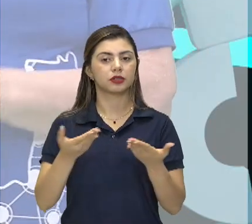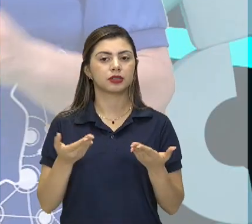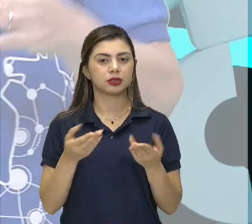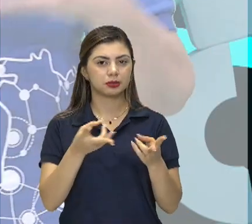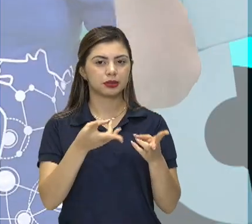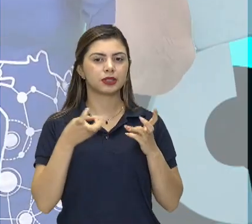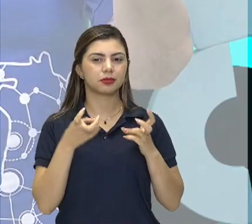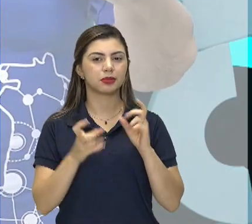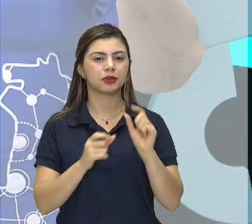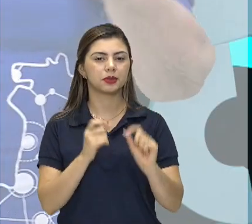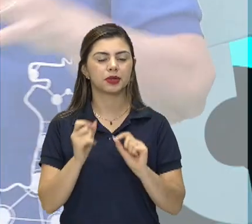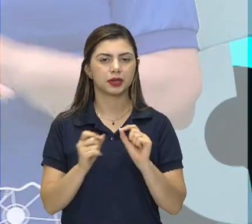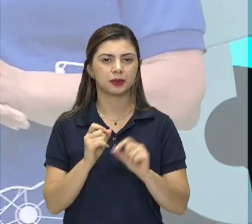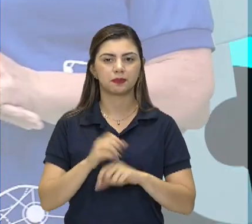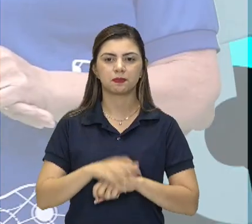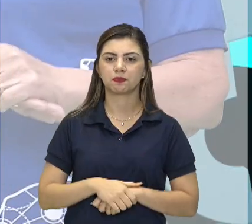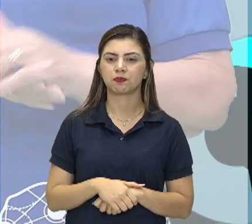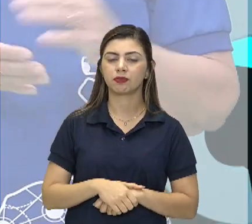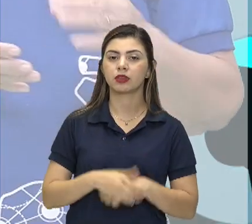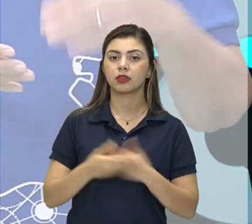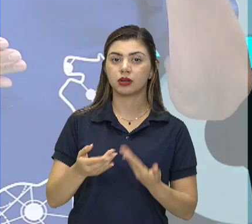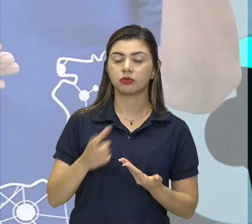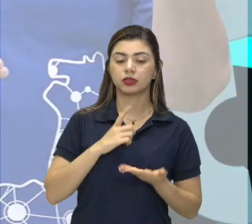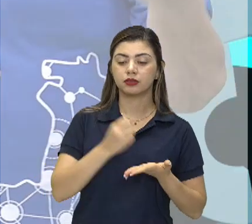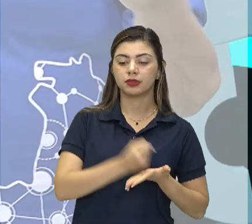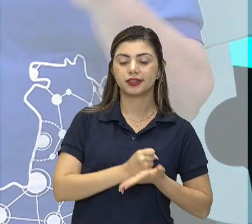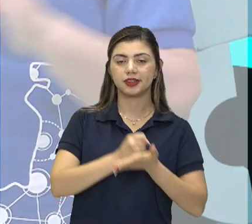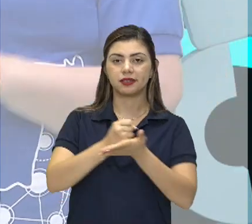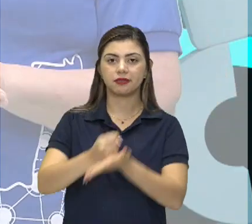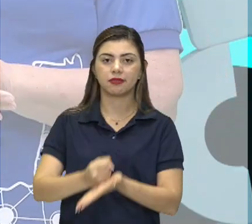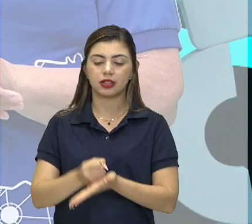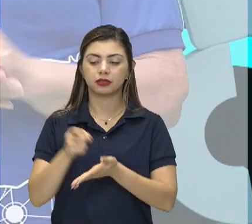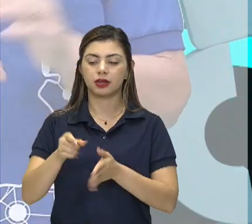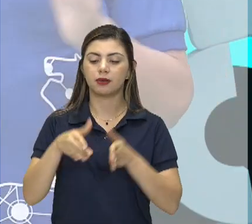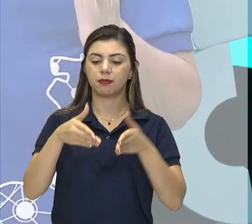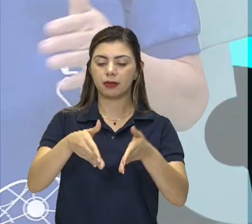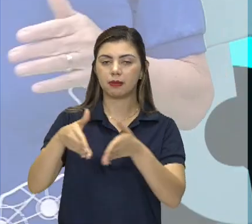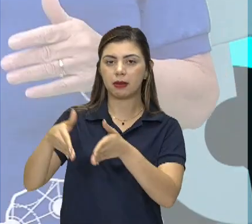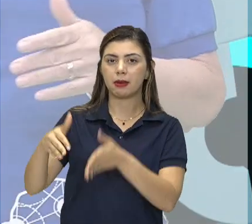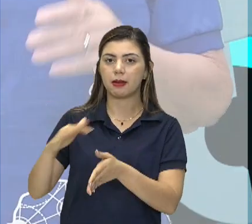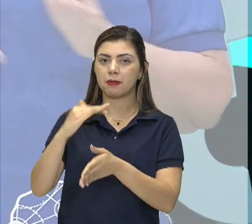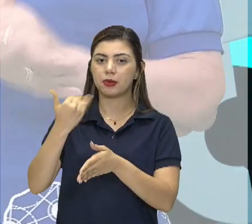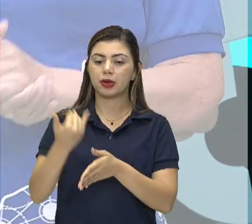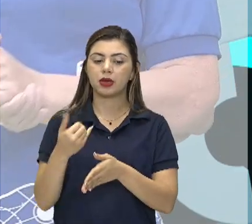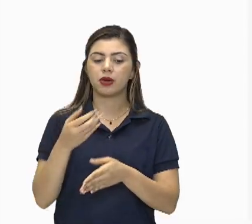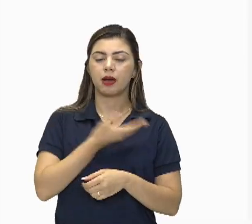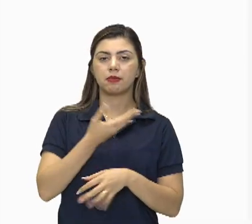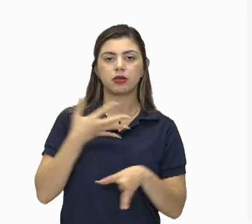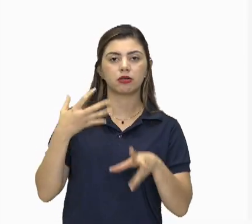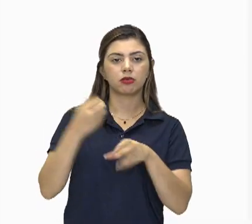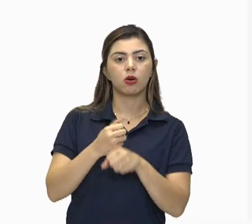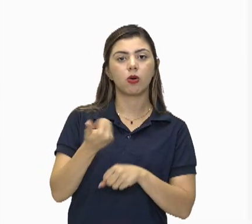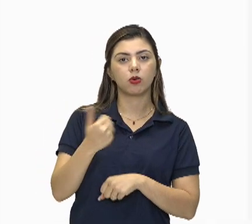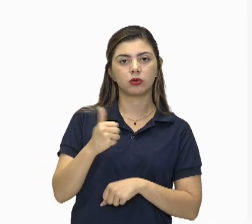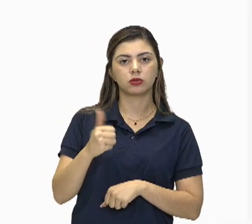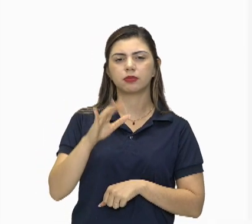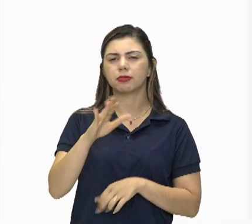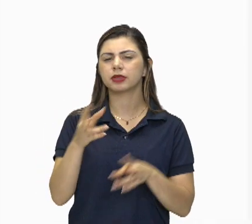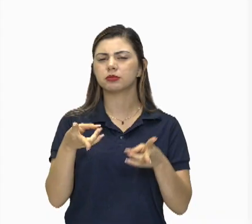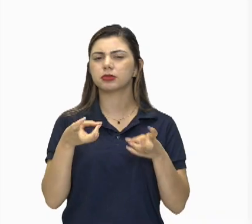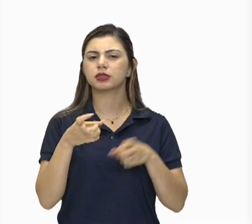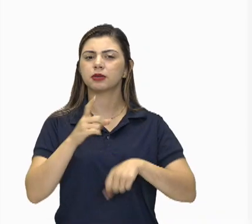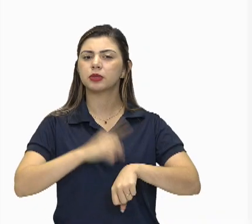foi levado ao cemitério por 11 amigos, então. Agora vamos ver o tempo, né?